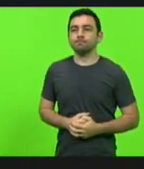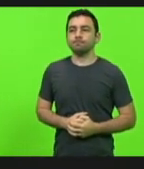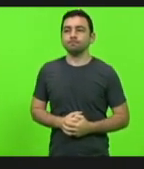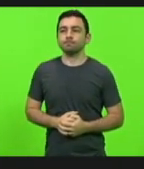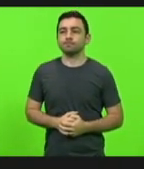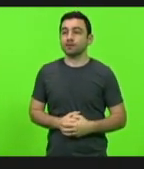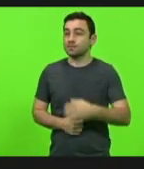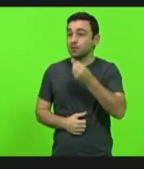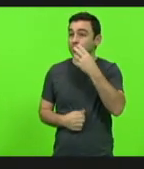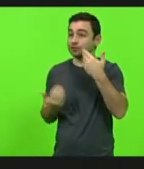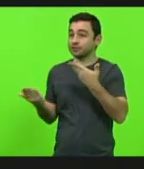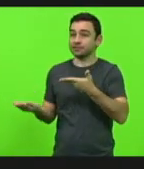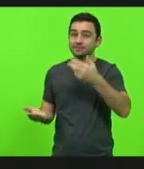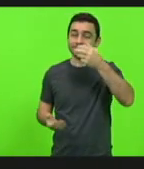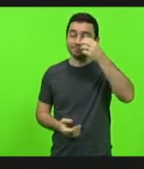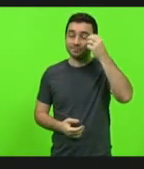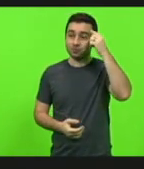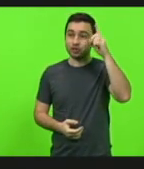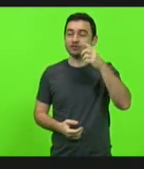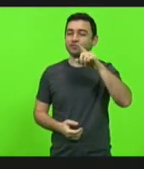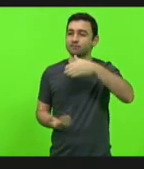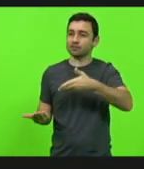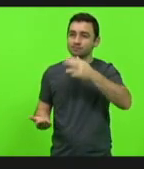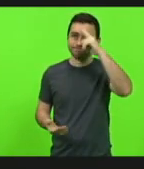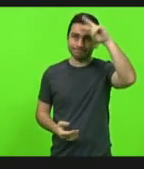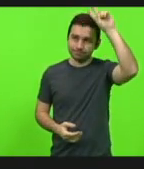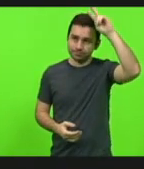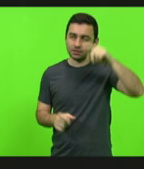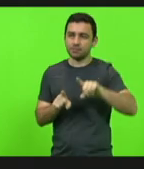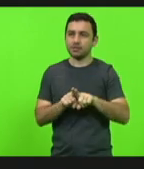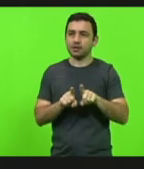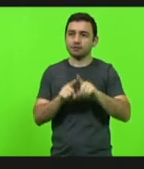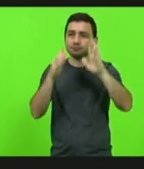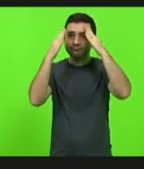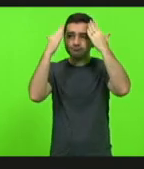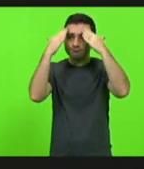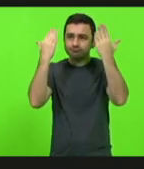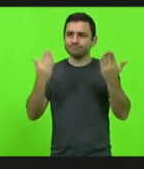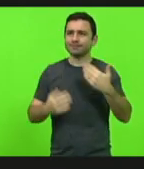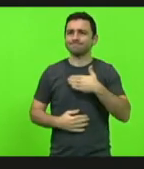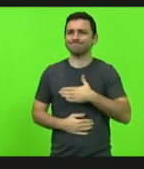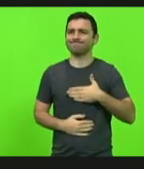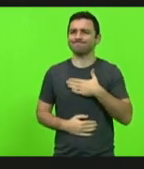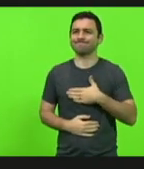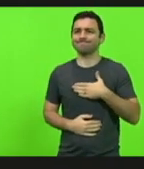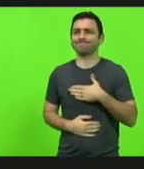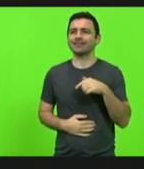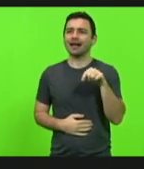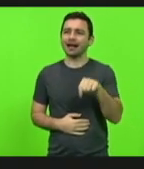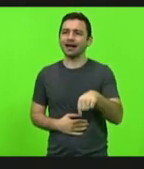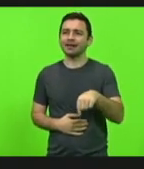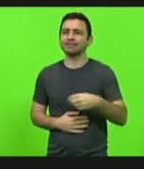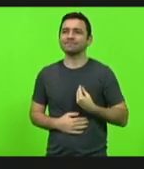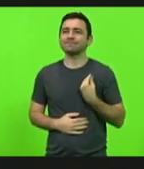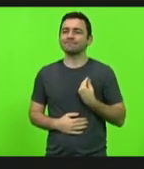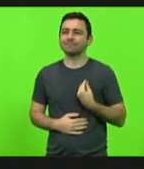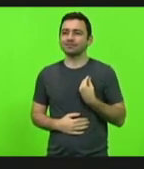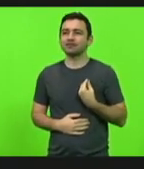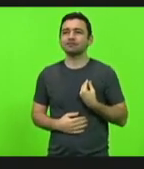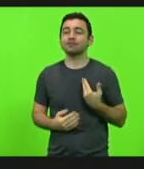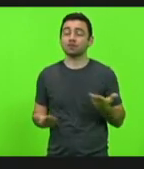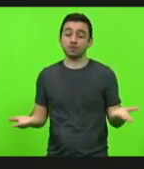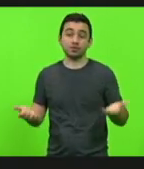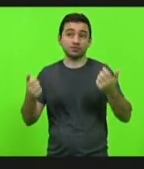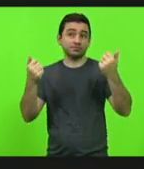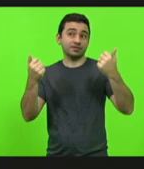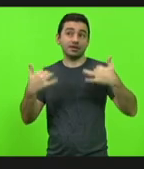Deputado José Milton Scheffer é um prazer poder estar aqui falar sobre o Dia